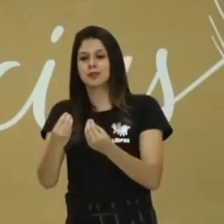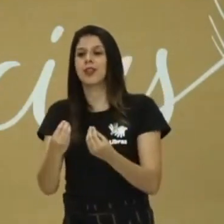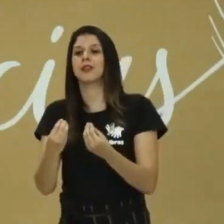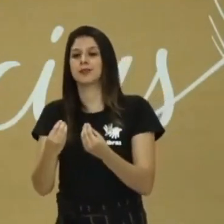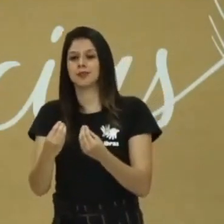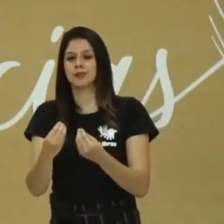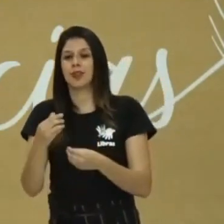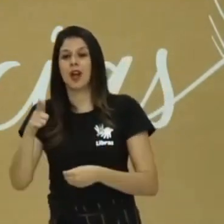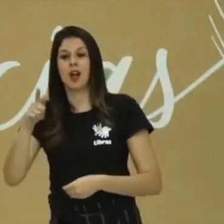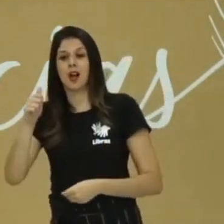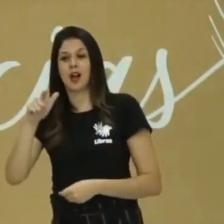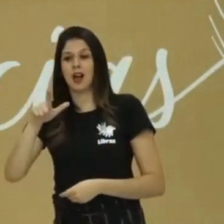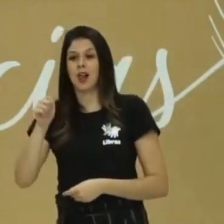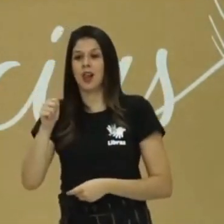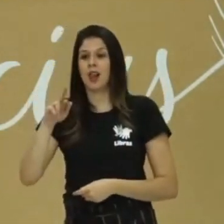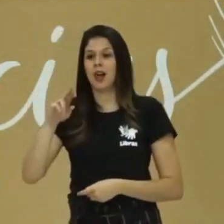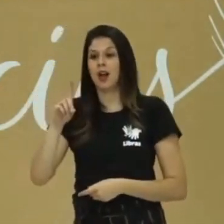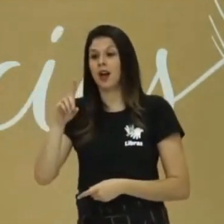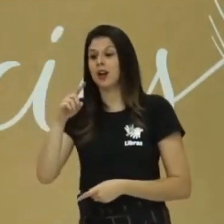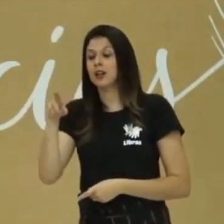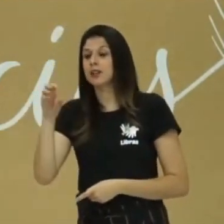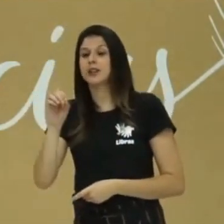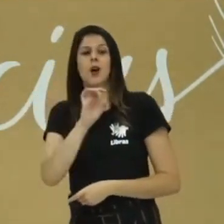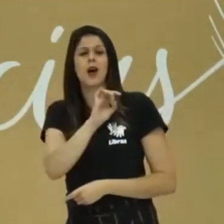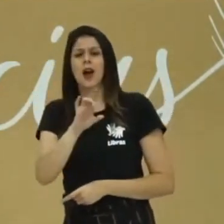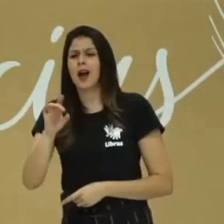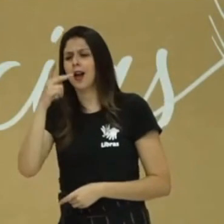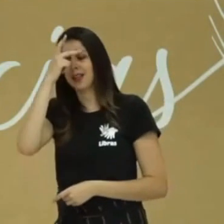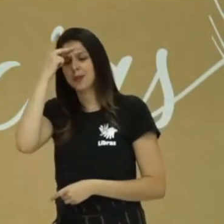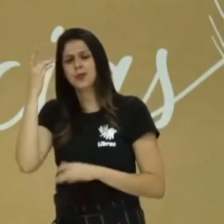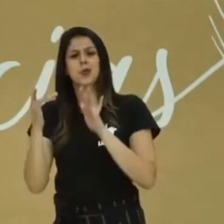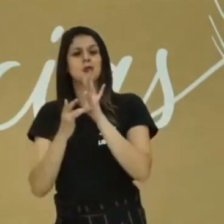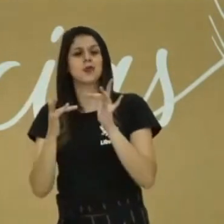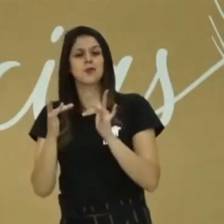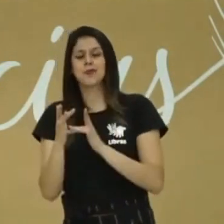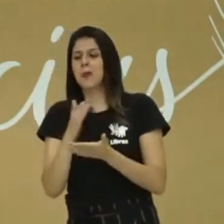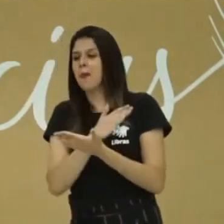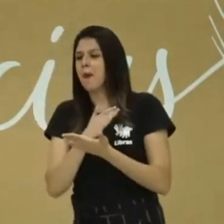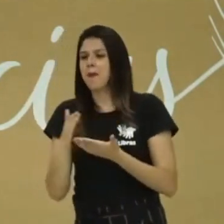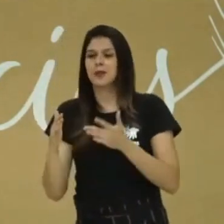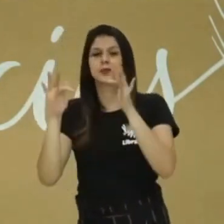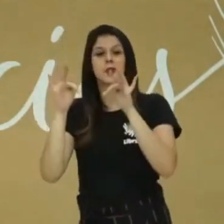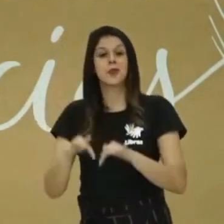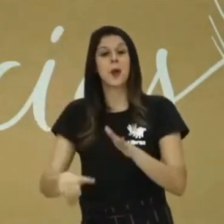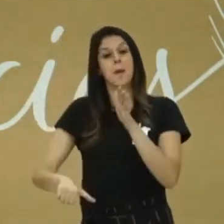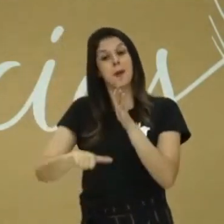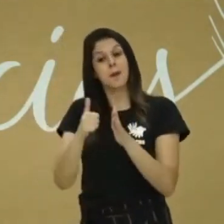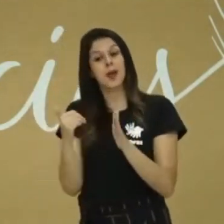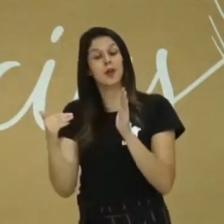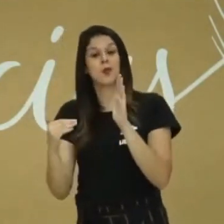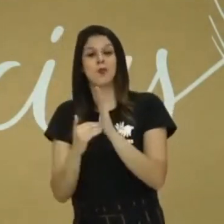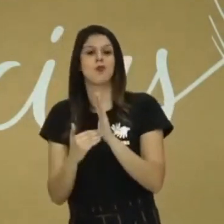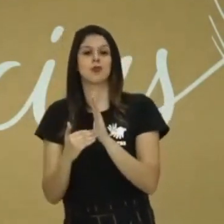para retribuir a cada um segundo as suas obras eu sou o alfa o ômega o primeiro eo último o princípio